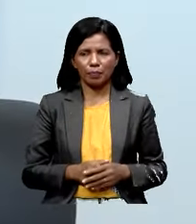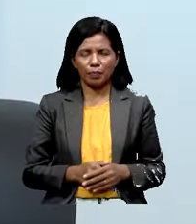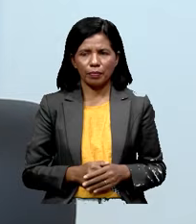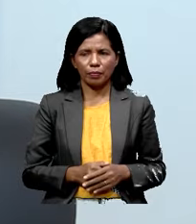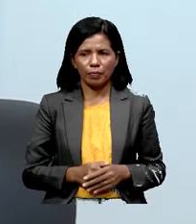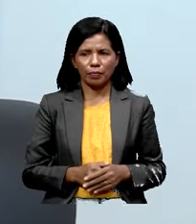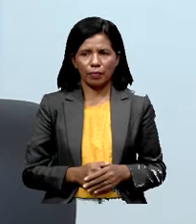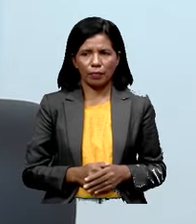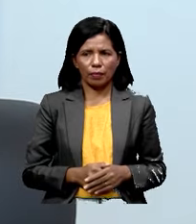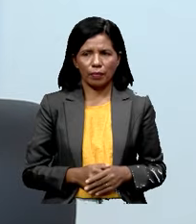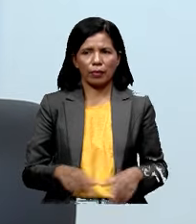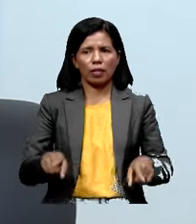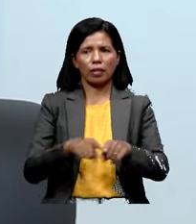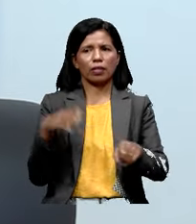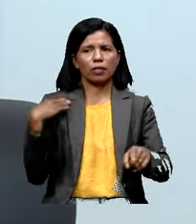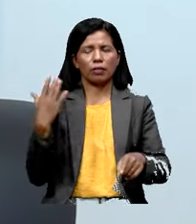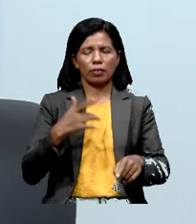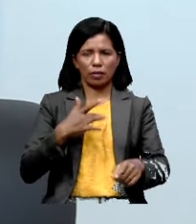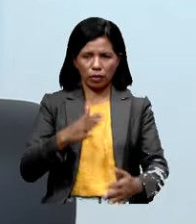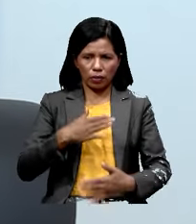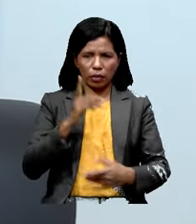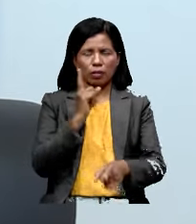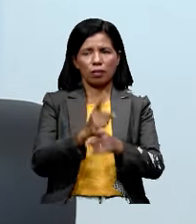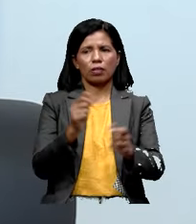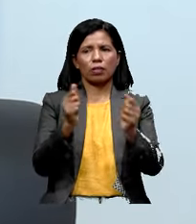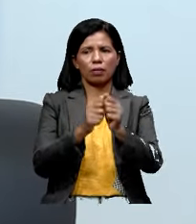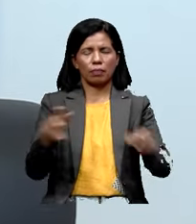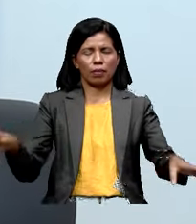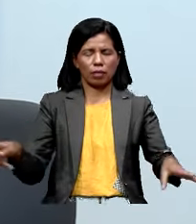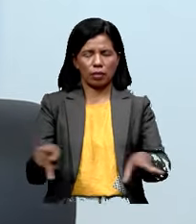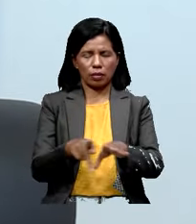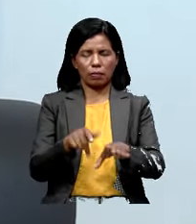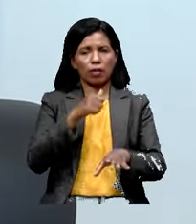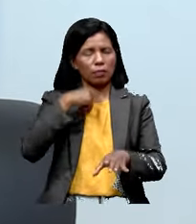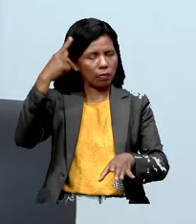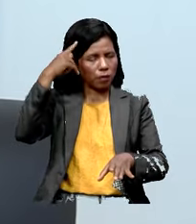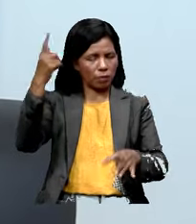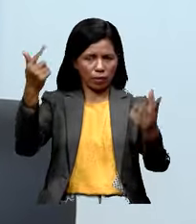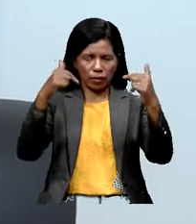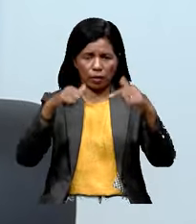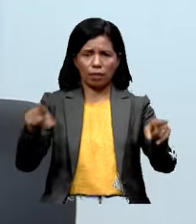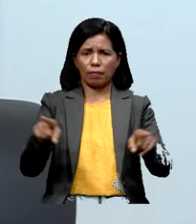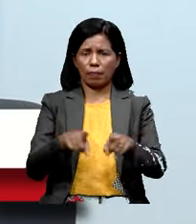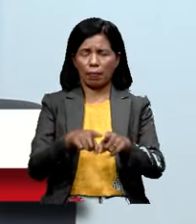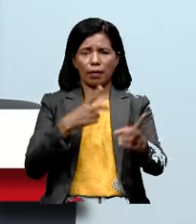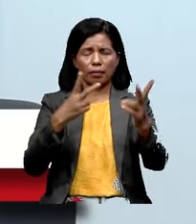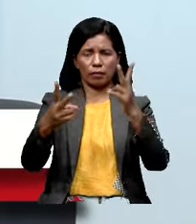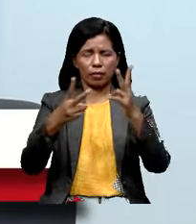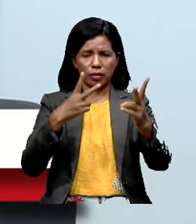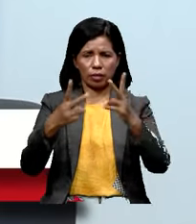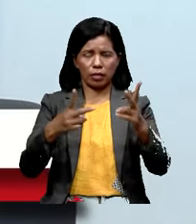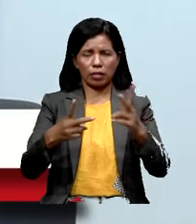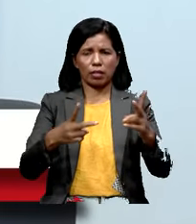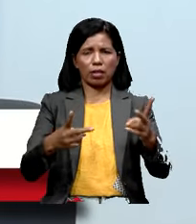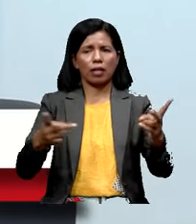Dia ka Hanesan jovem ainda sente contente de ver a presença do Papa Francisco Nian. Hanesan a visita apostólica,